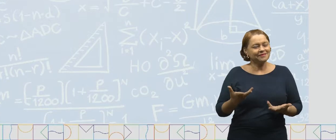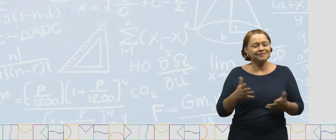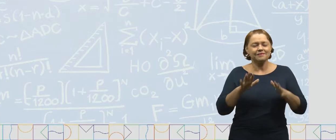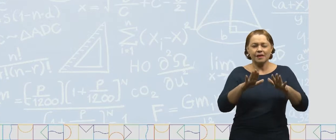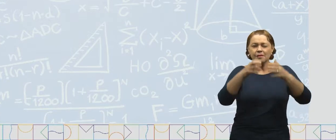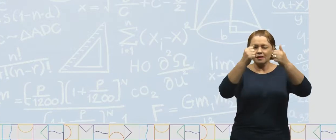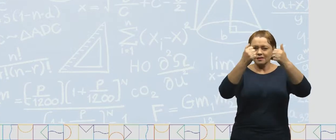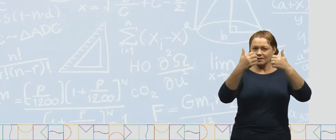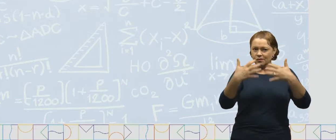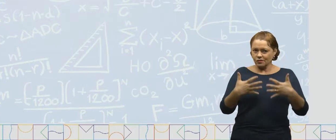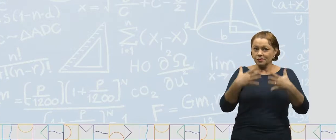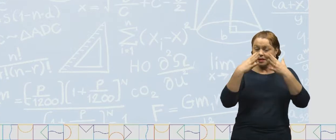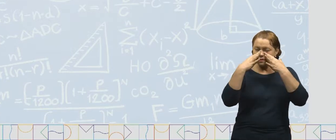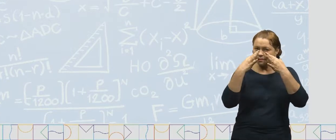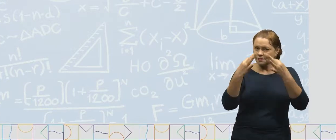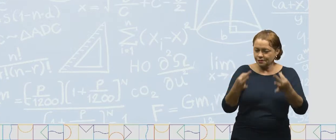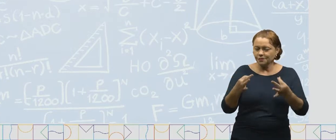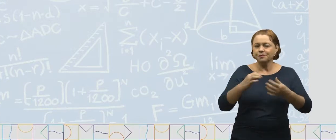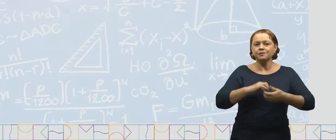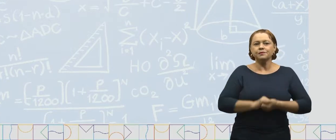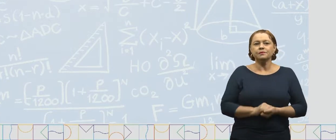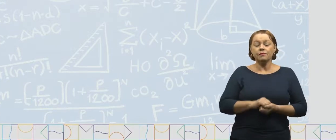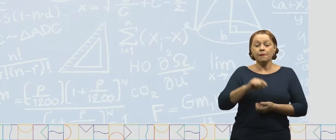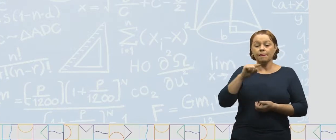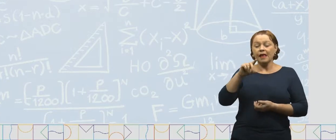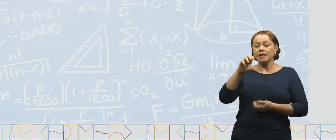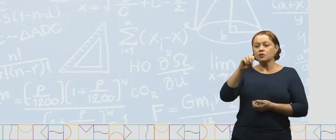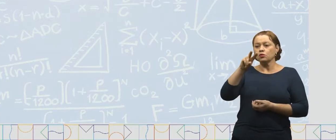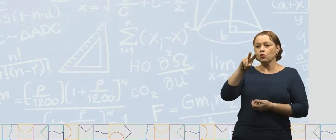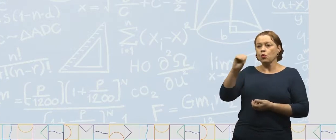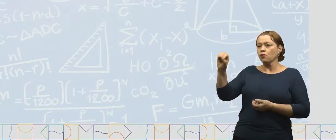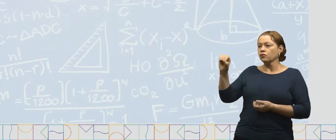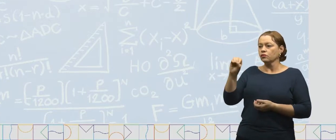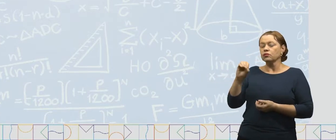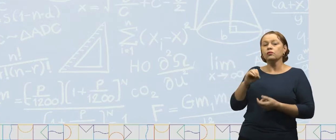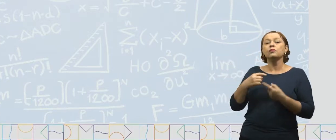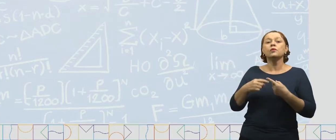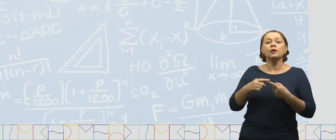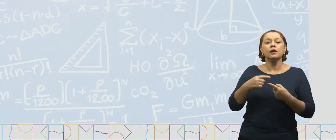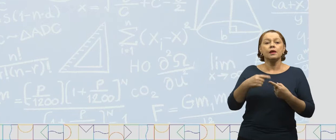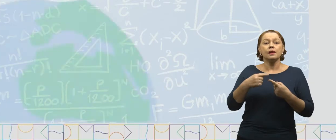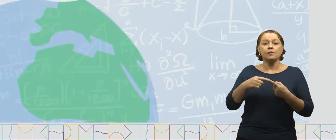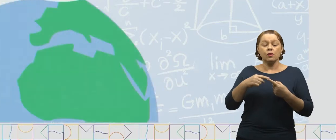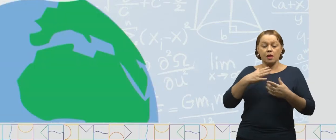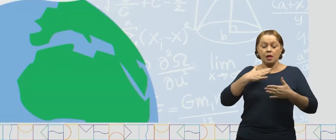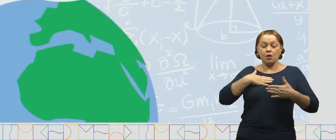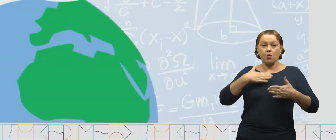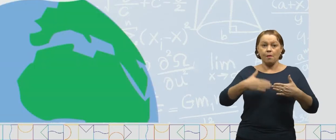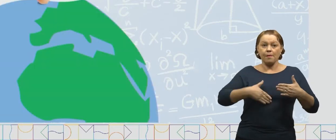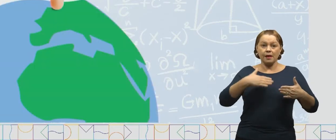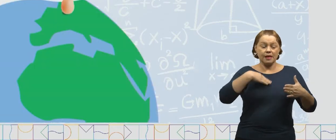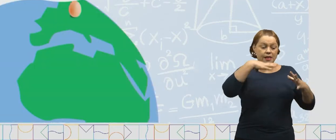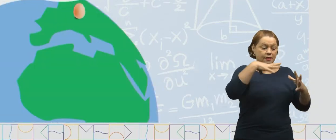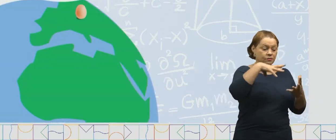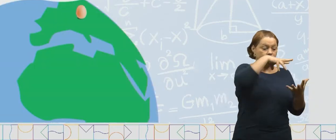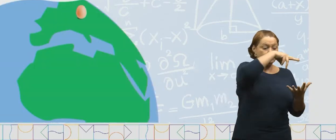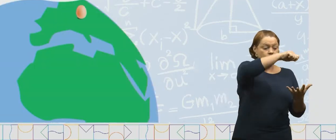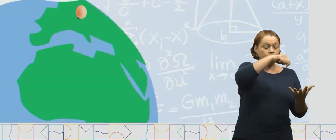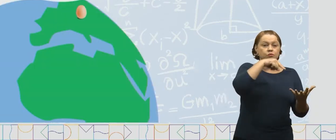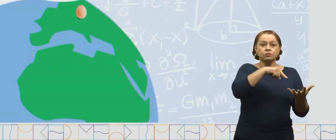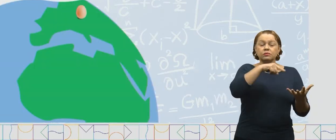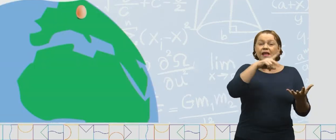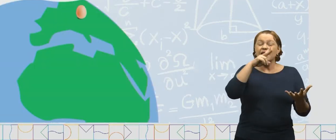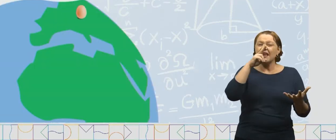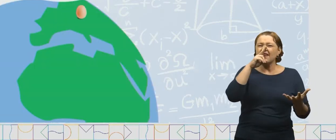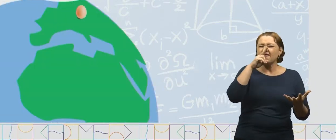Mas irei explicar, fique atento. Isso não acontece porque a massa do nosso planeta ela é